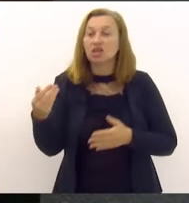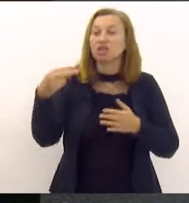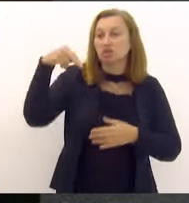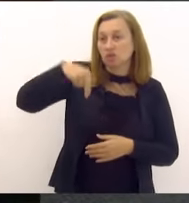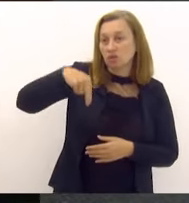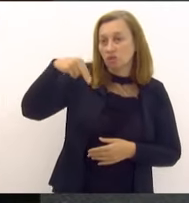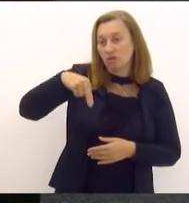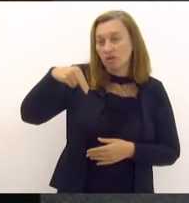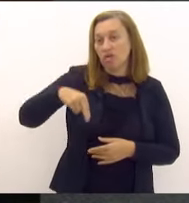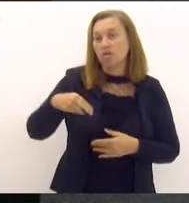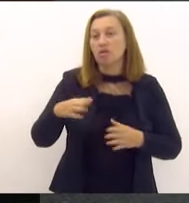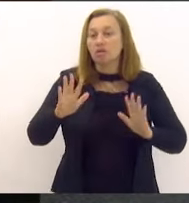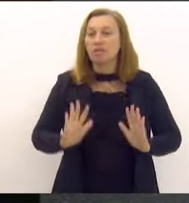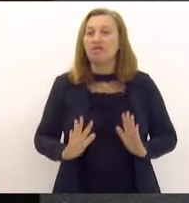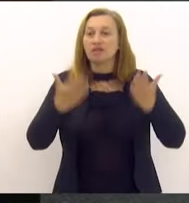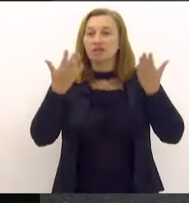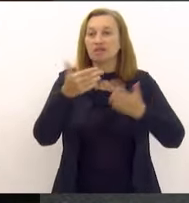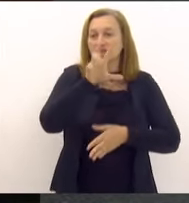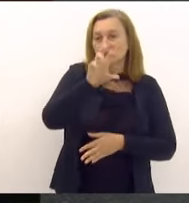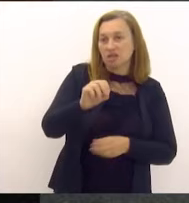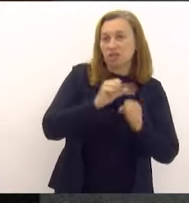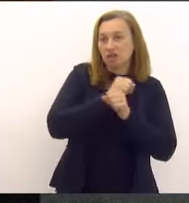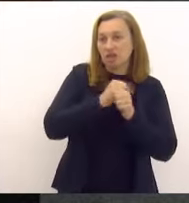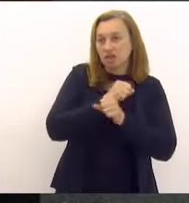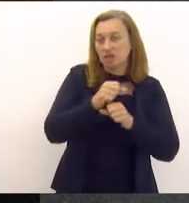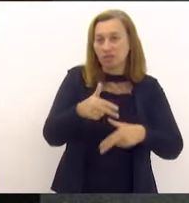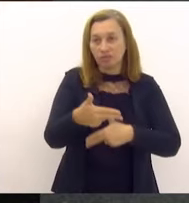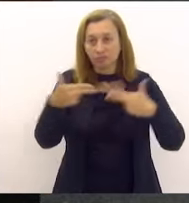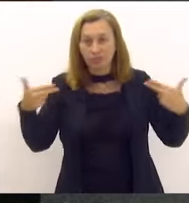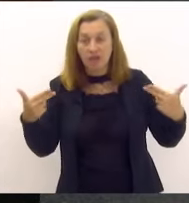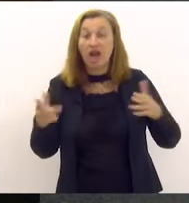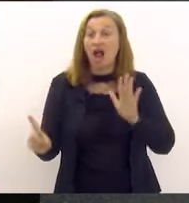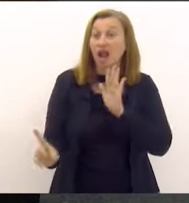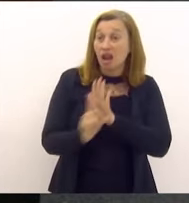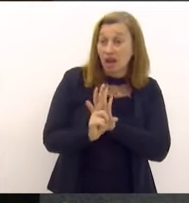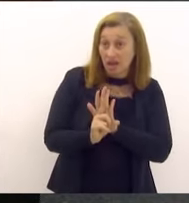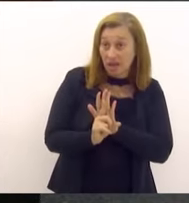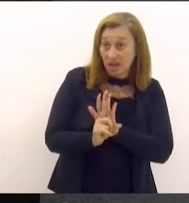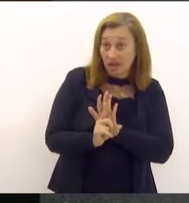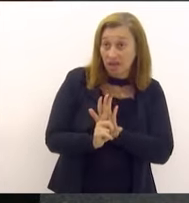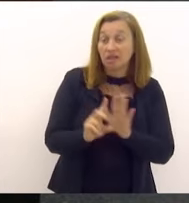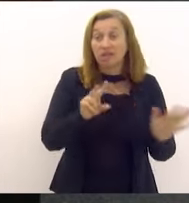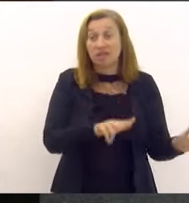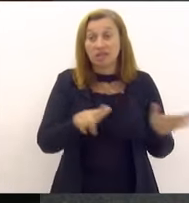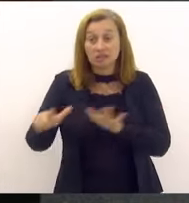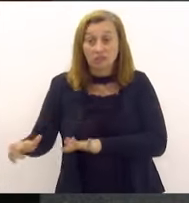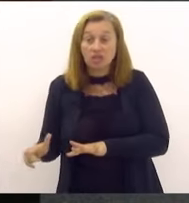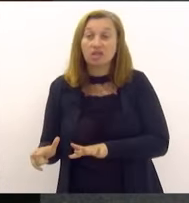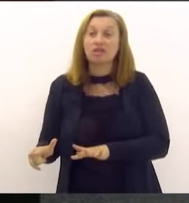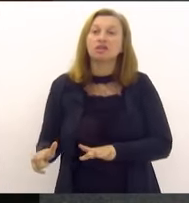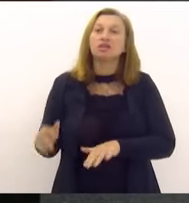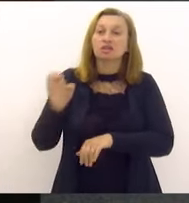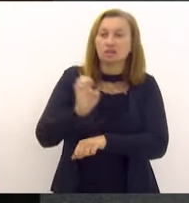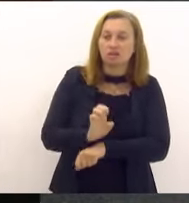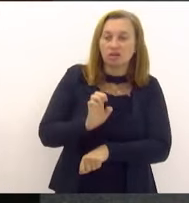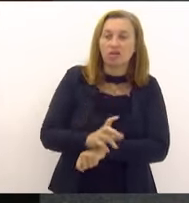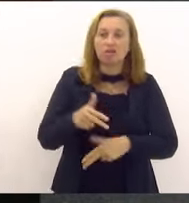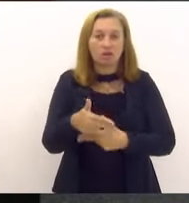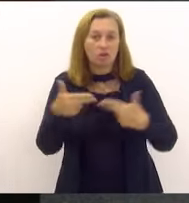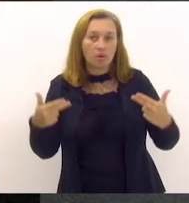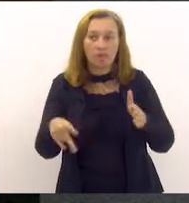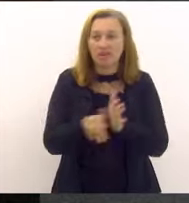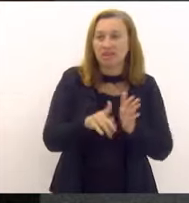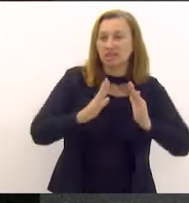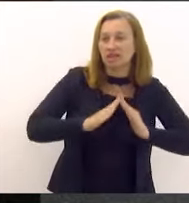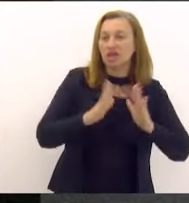para comemorar o cinquentenário do hip hop. A lei que prevê a Semana Estadual do Hip Hop é dessa casa. E hoje